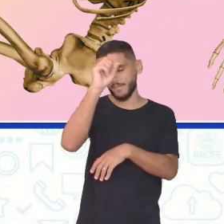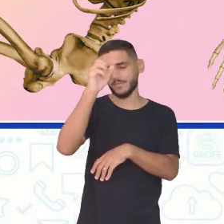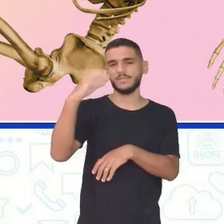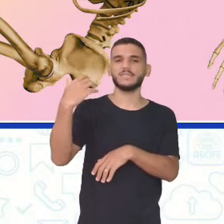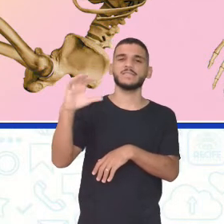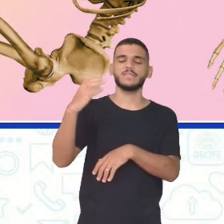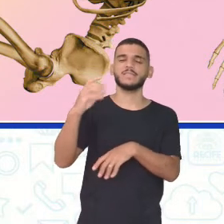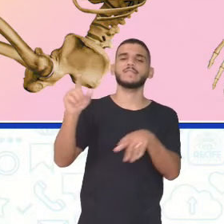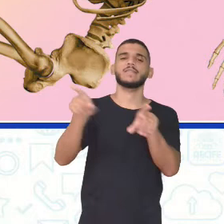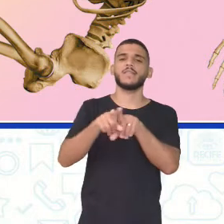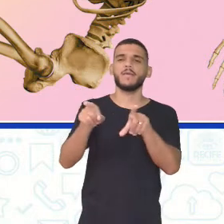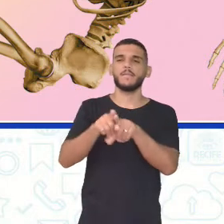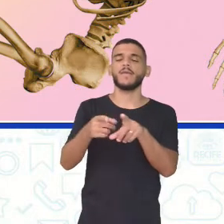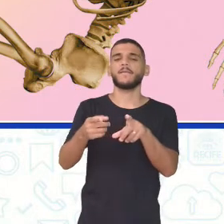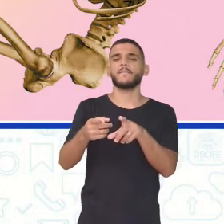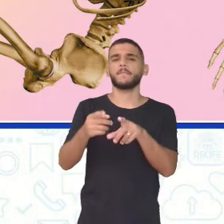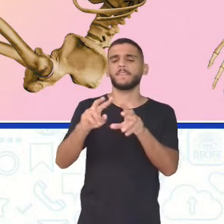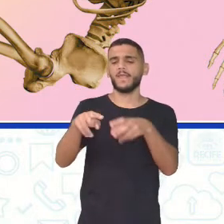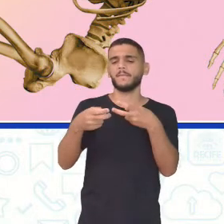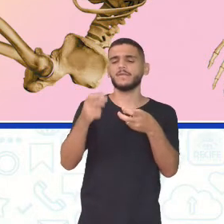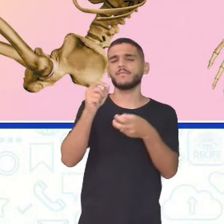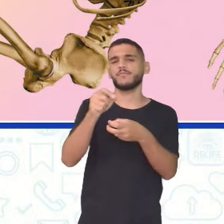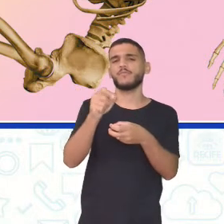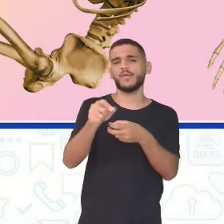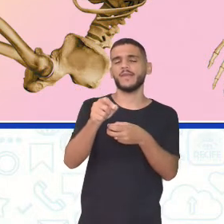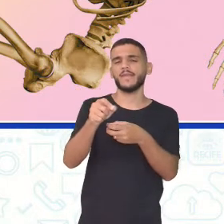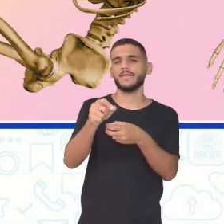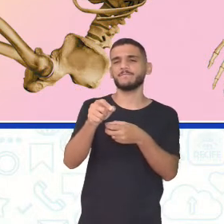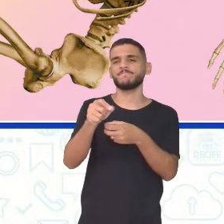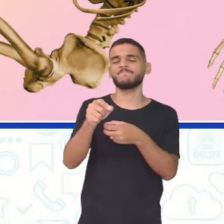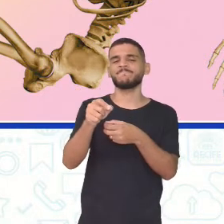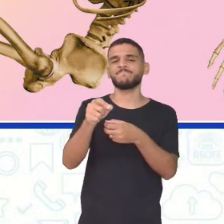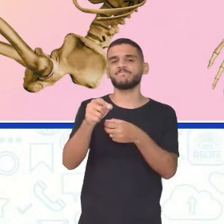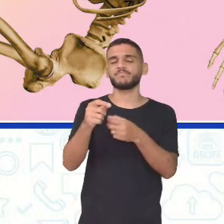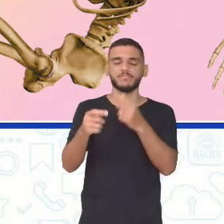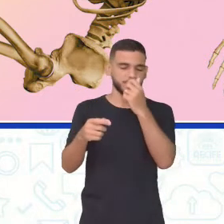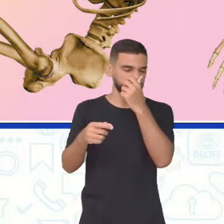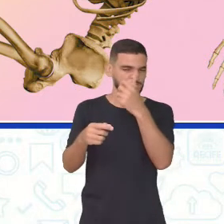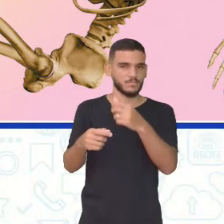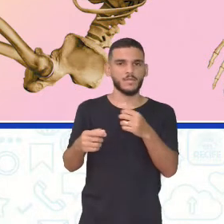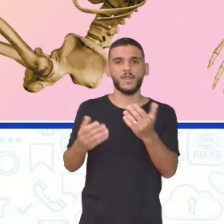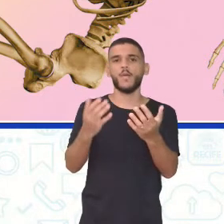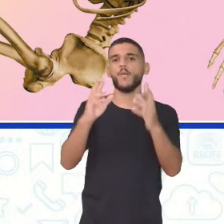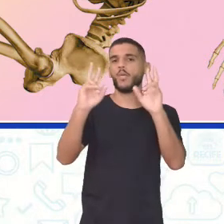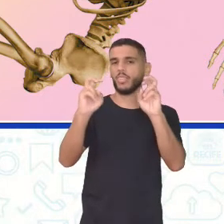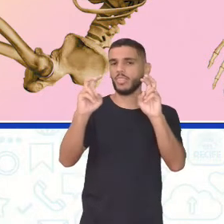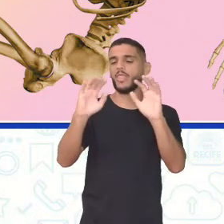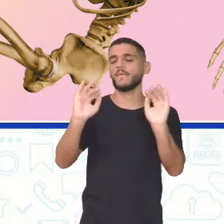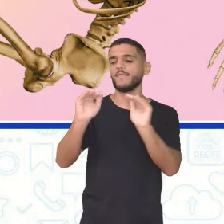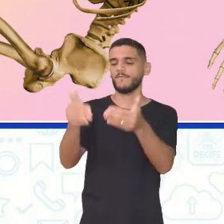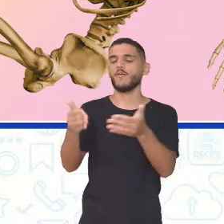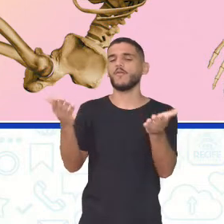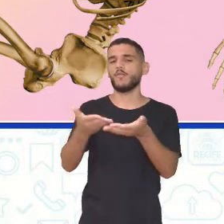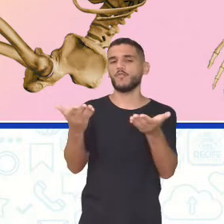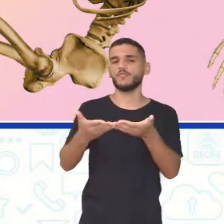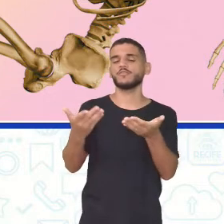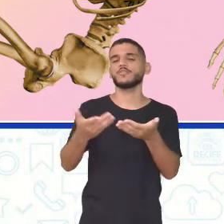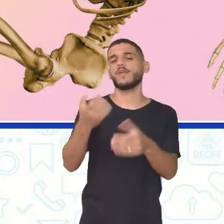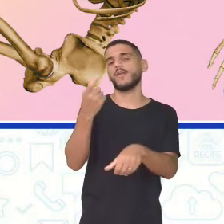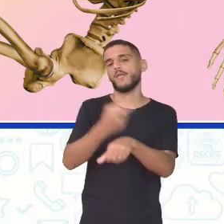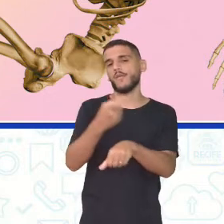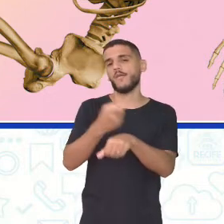aprendendo aí, confirmando ou não o que a gente está falando aqui, em relação aí a esses tipos, né, de, vamos dizer assim,